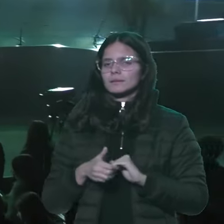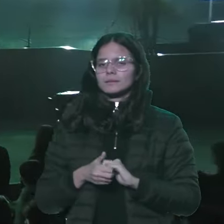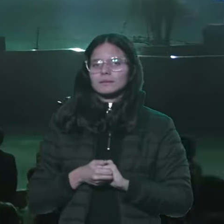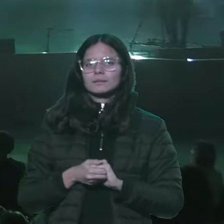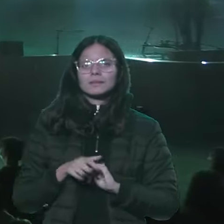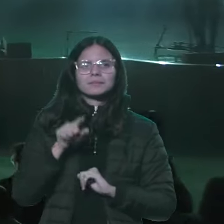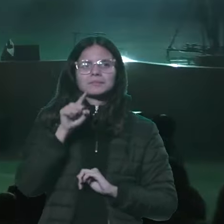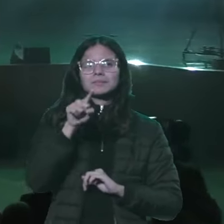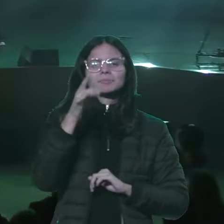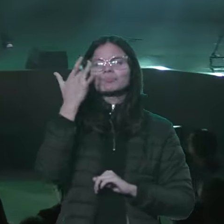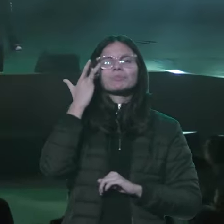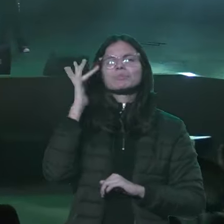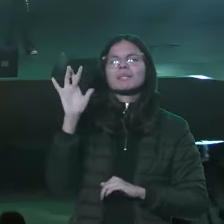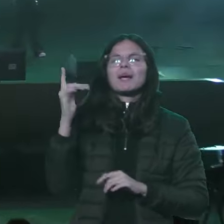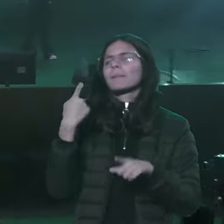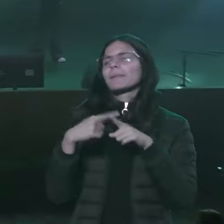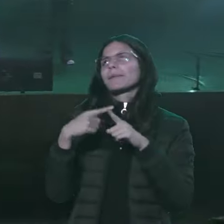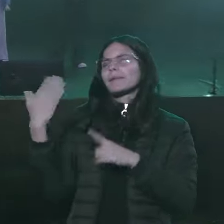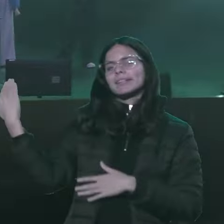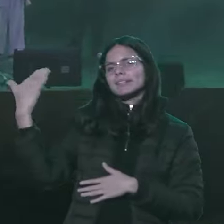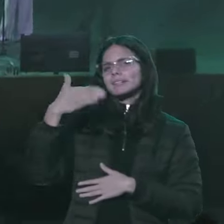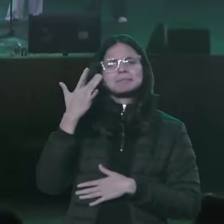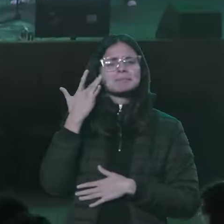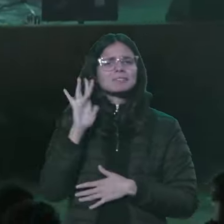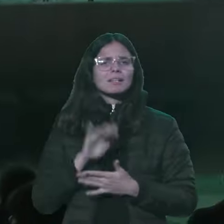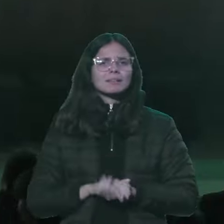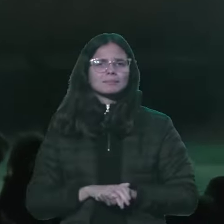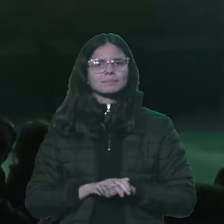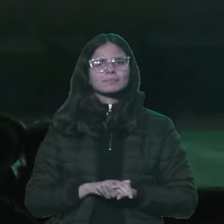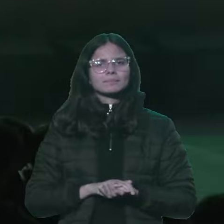e você não sabia por que você estava vindo para cá.